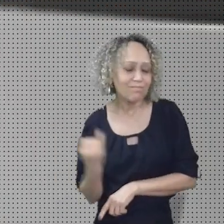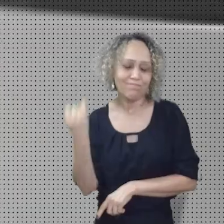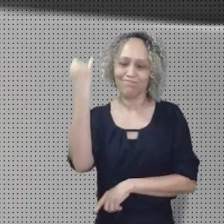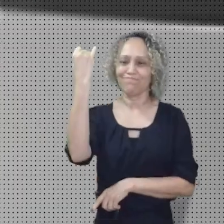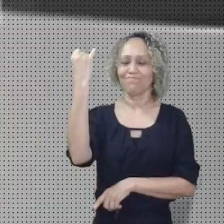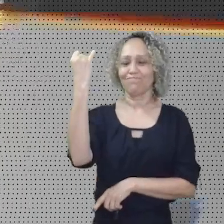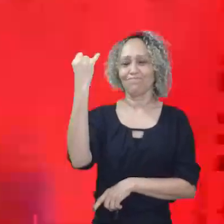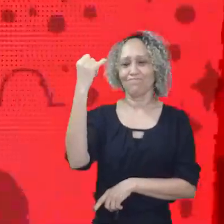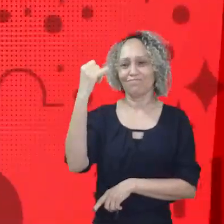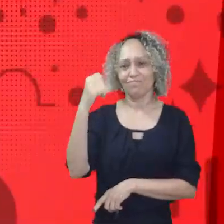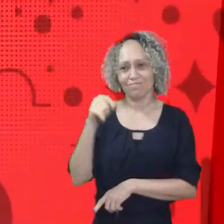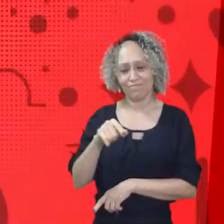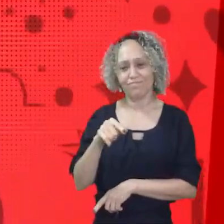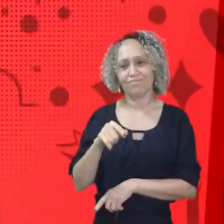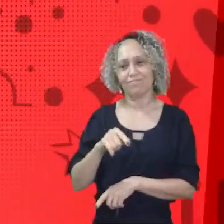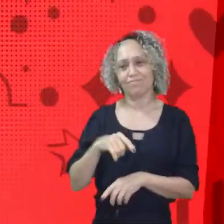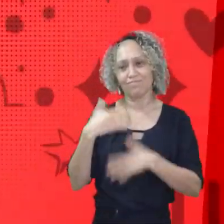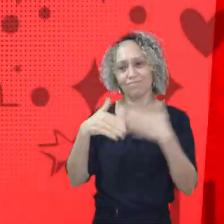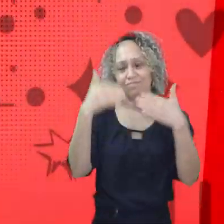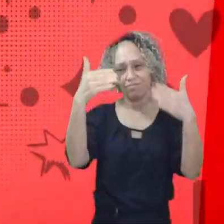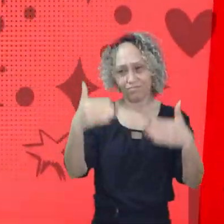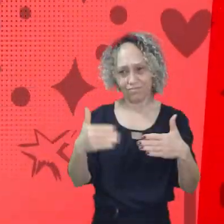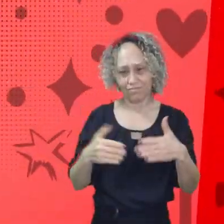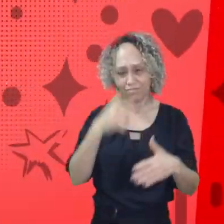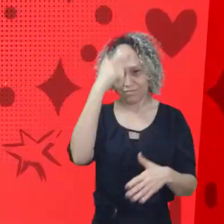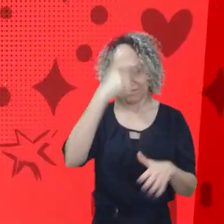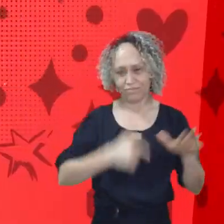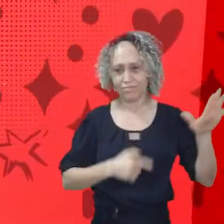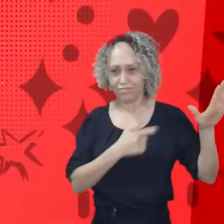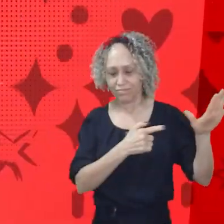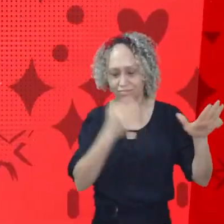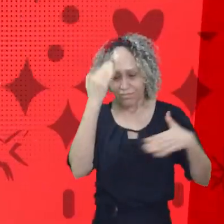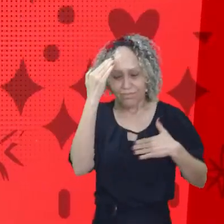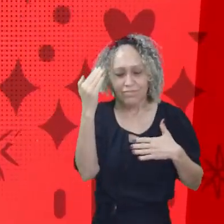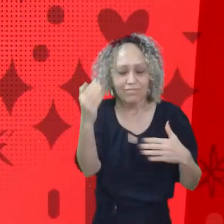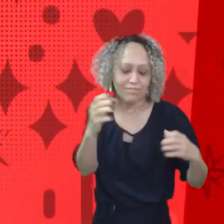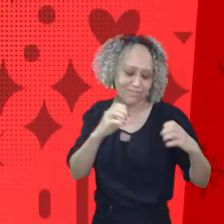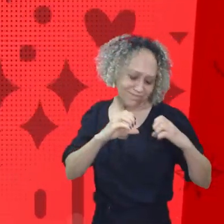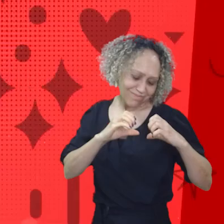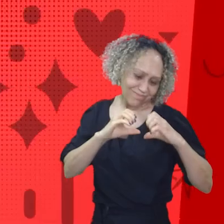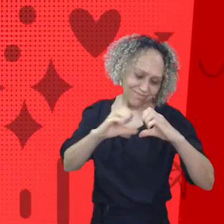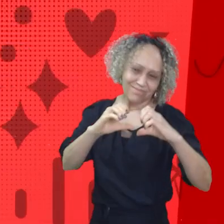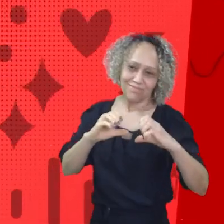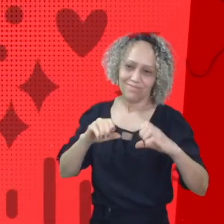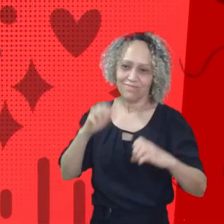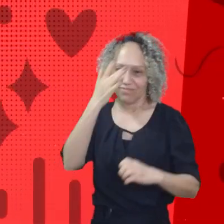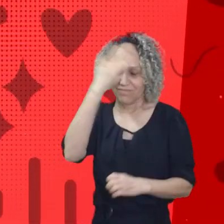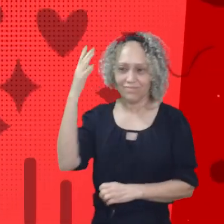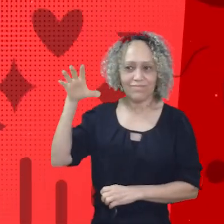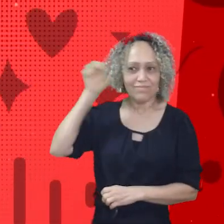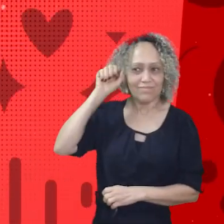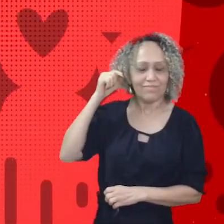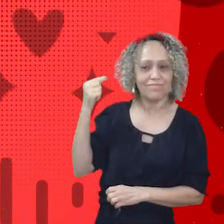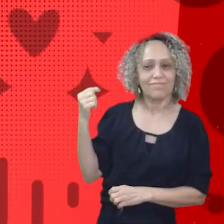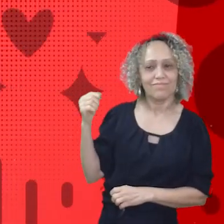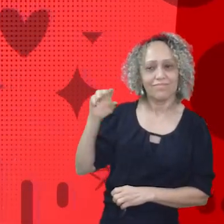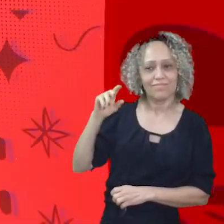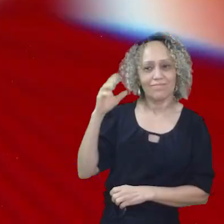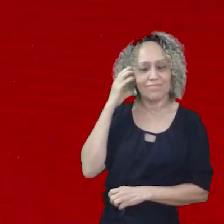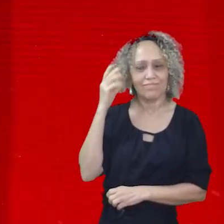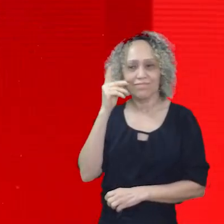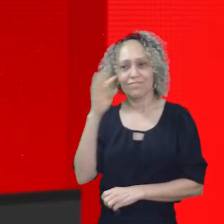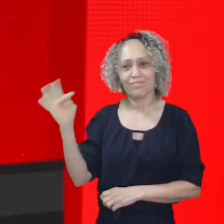desse crescimento. Gente, eu quero agradecer de coração os nossos ouvintes da Rádio PT pelo